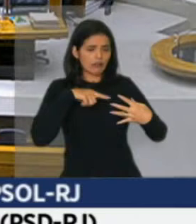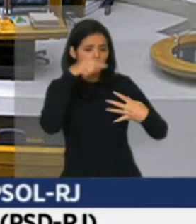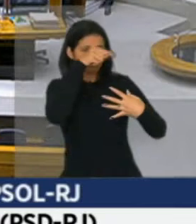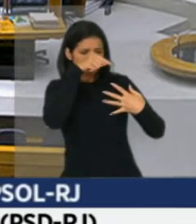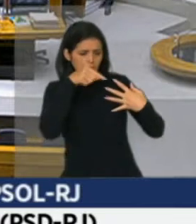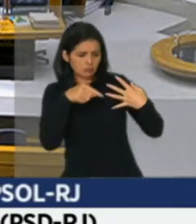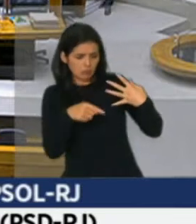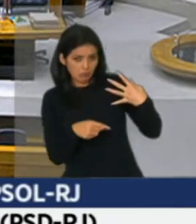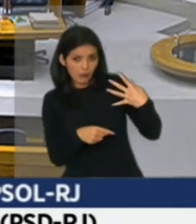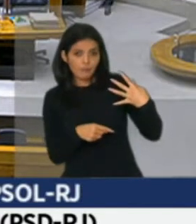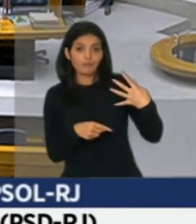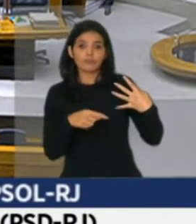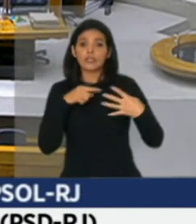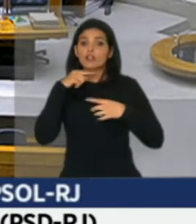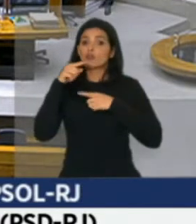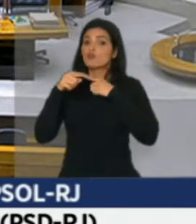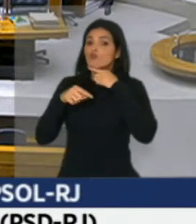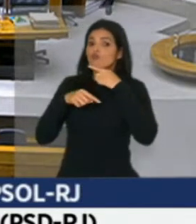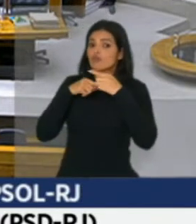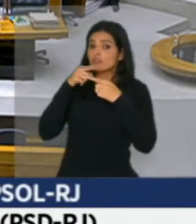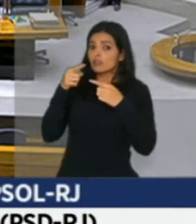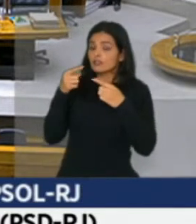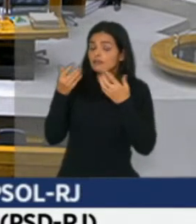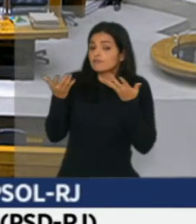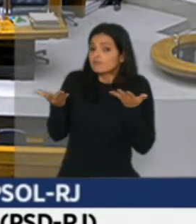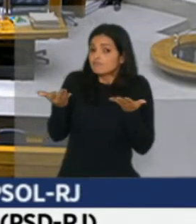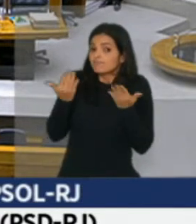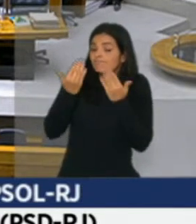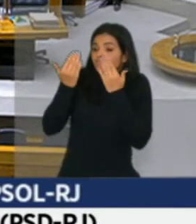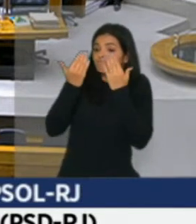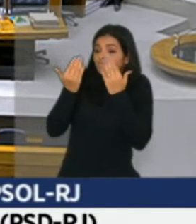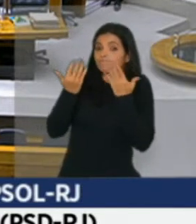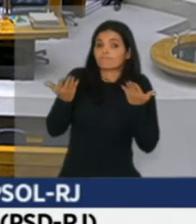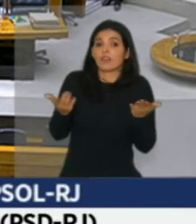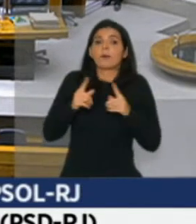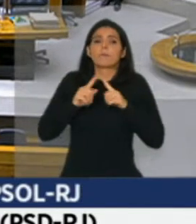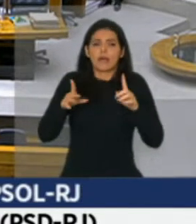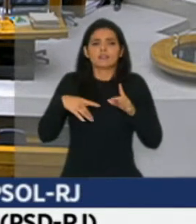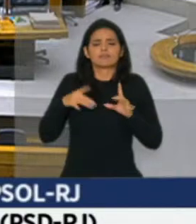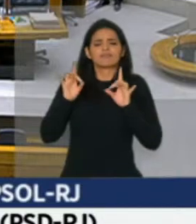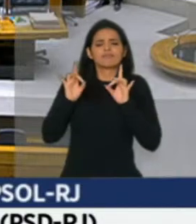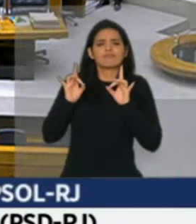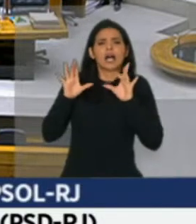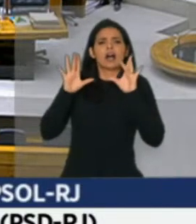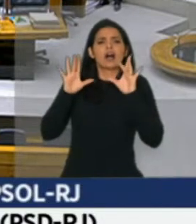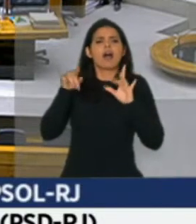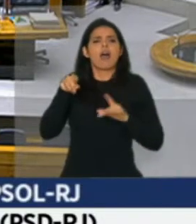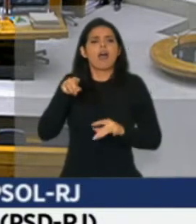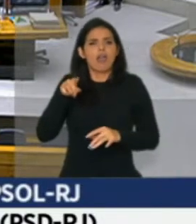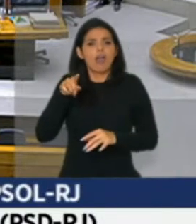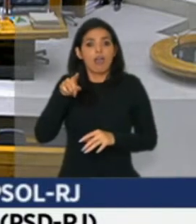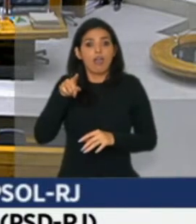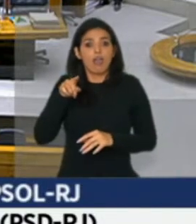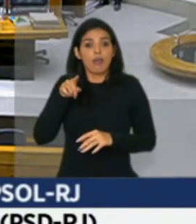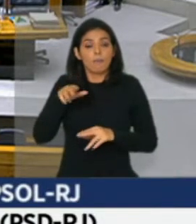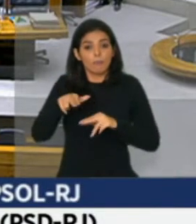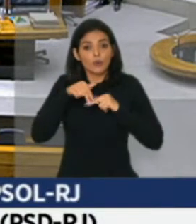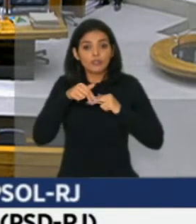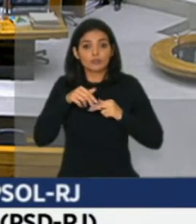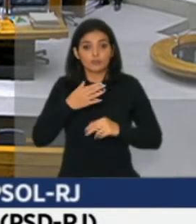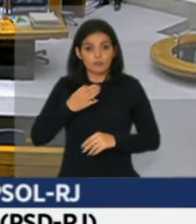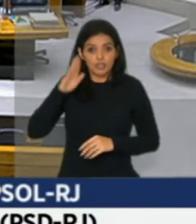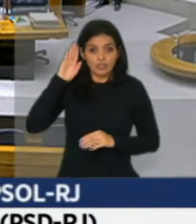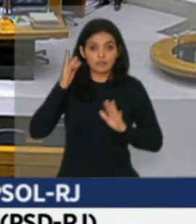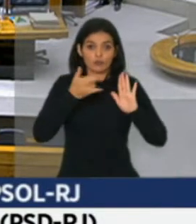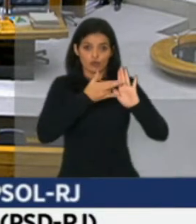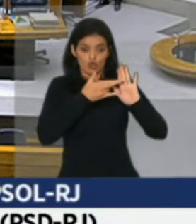geram dúvidas, questionamentos. Mas é evidente, presidente, e aí vai nesses termos a minha questão de